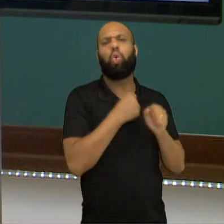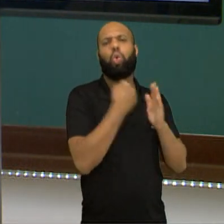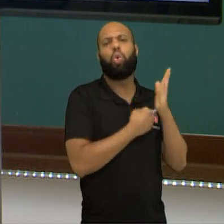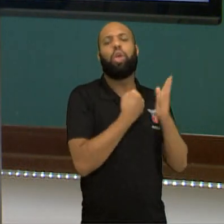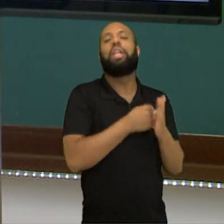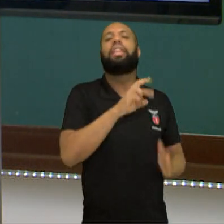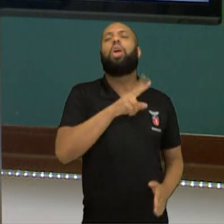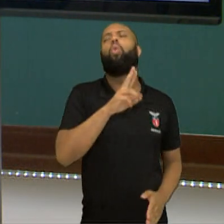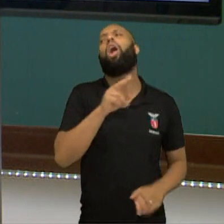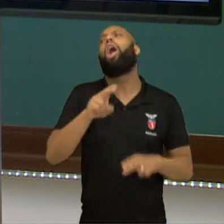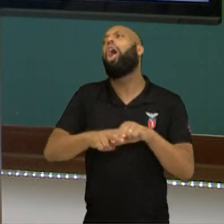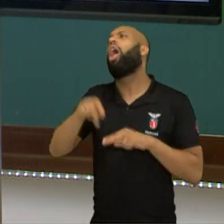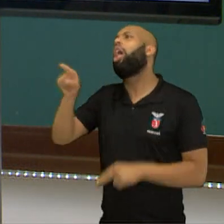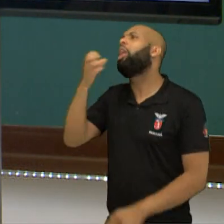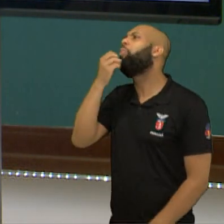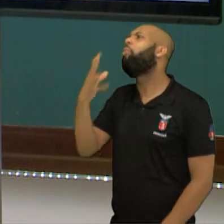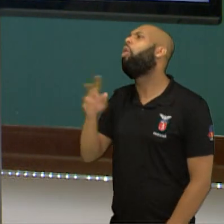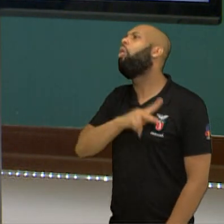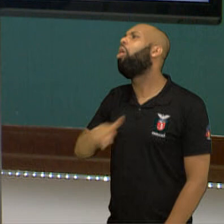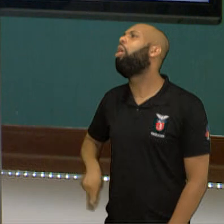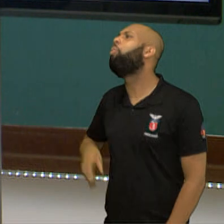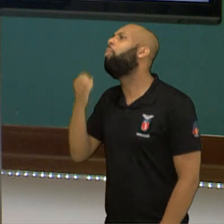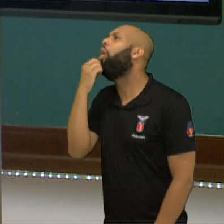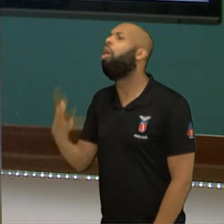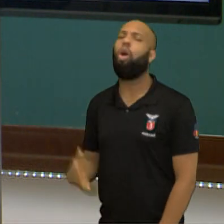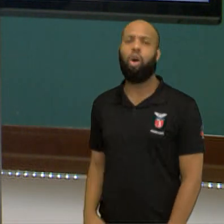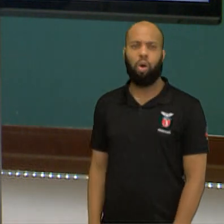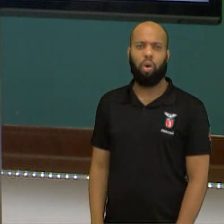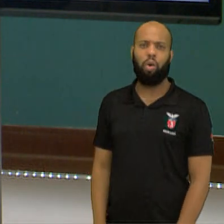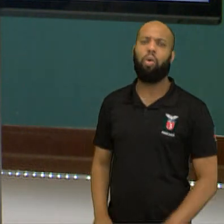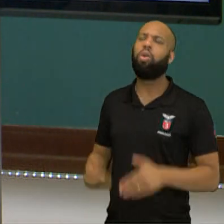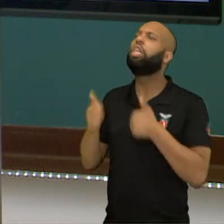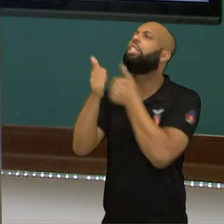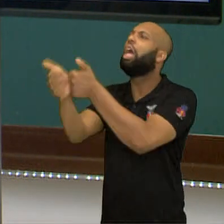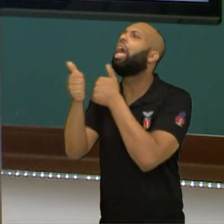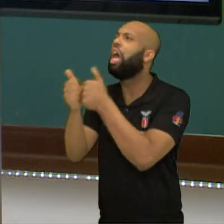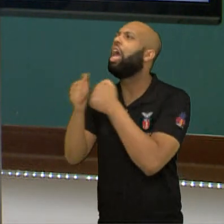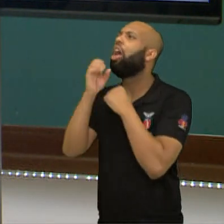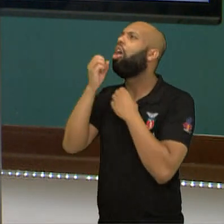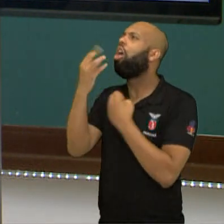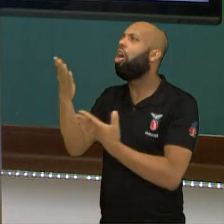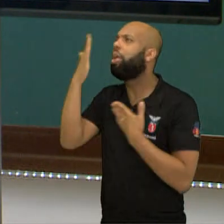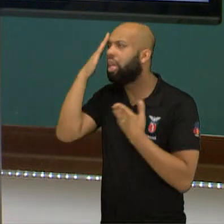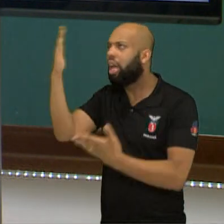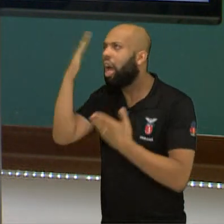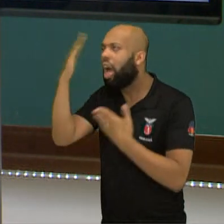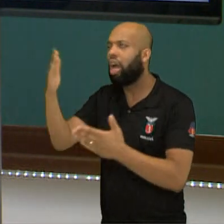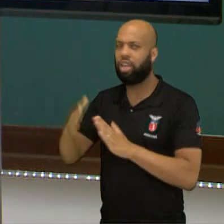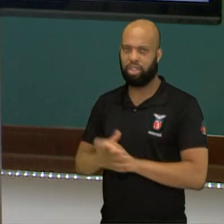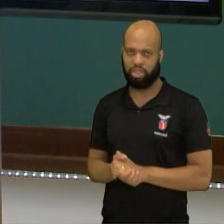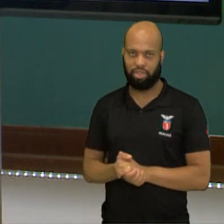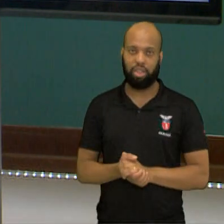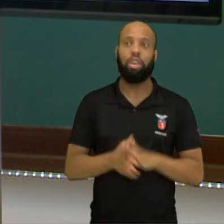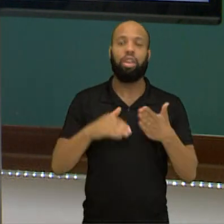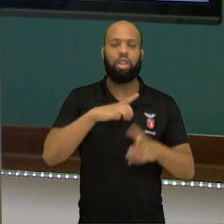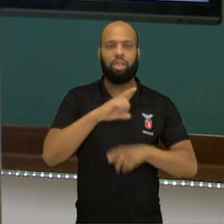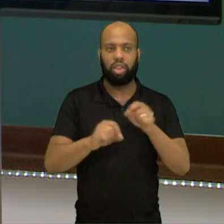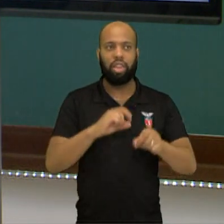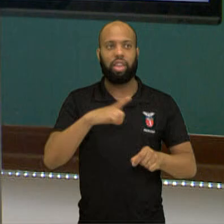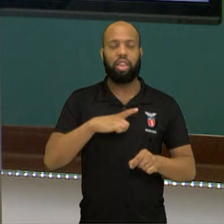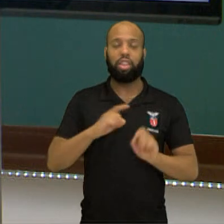a bondade do Getúlio que percebeu a necessidade que os trabalhadores tinham de ter determinada lei. Então aqui você tem